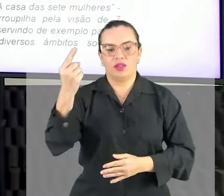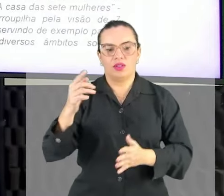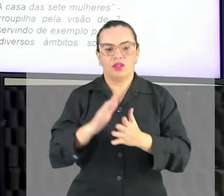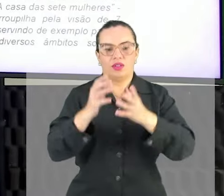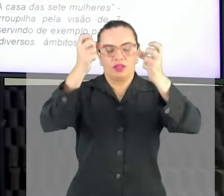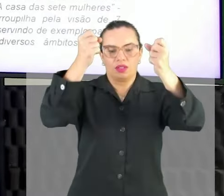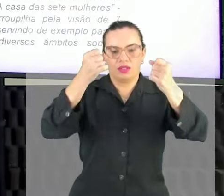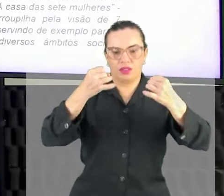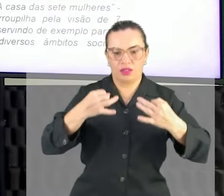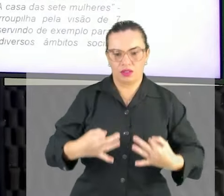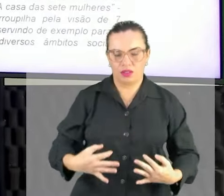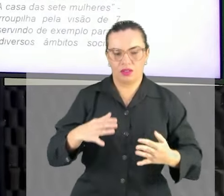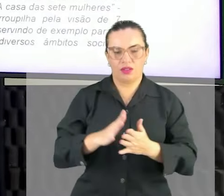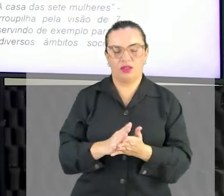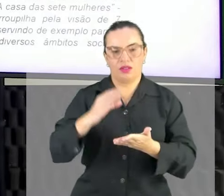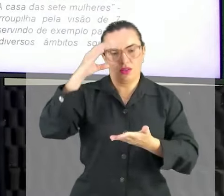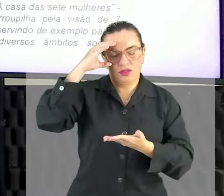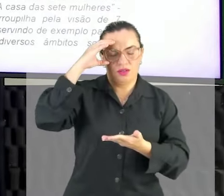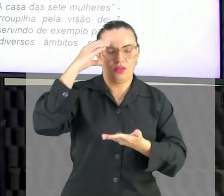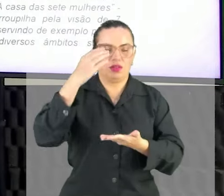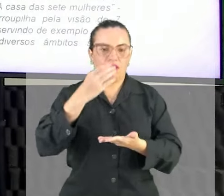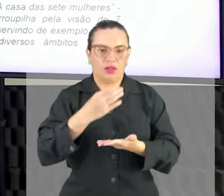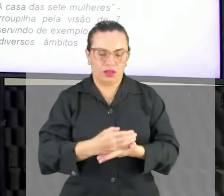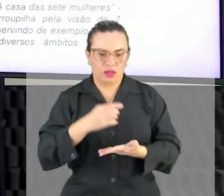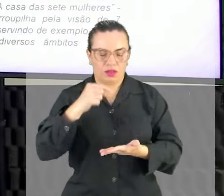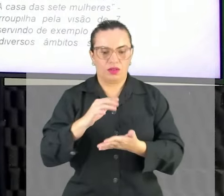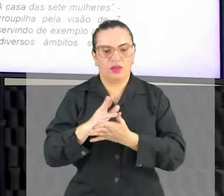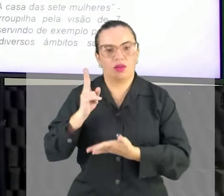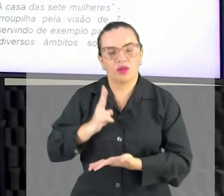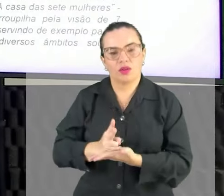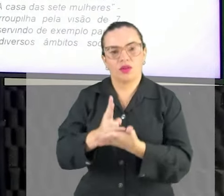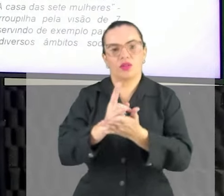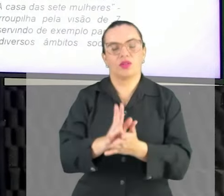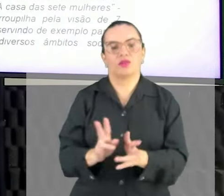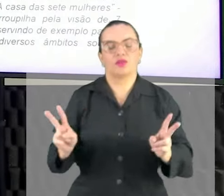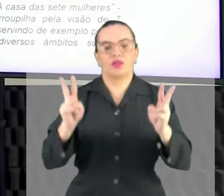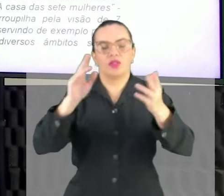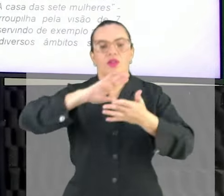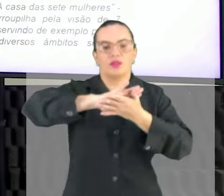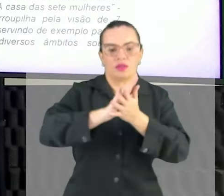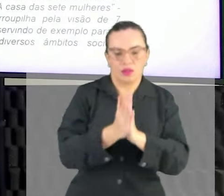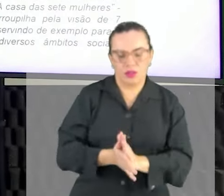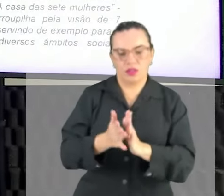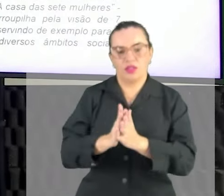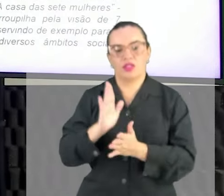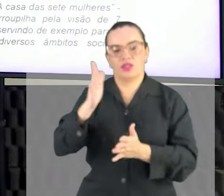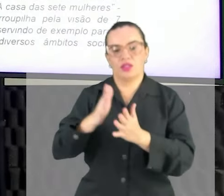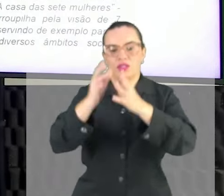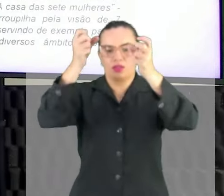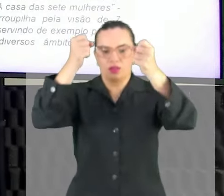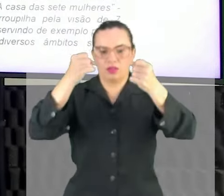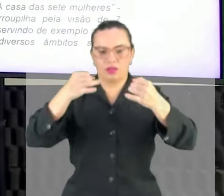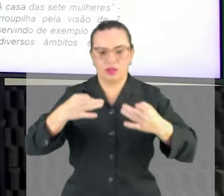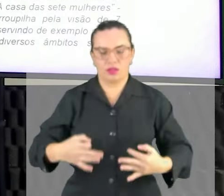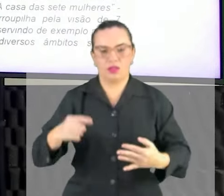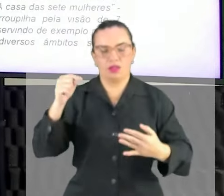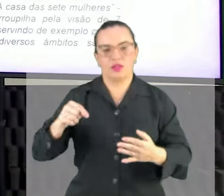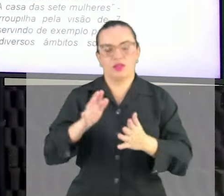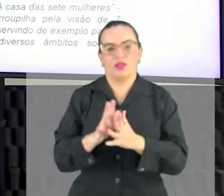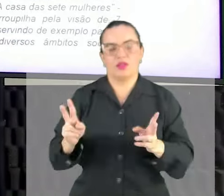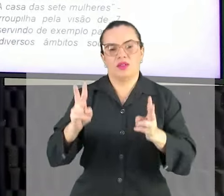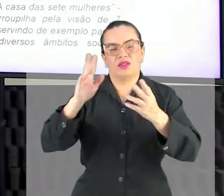dizer que, lá na tese ele não falou sobre a perpetuação dos valores, e ele já explica para mim. Se esses